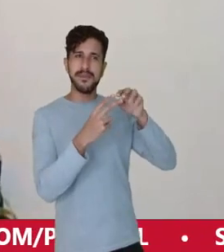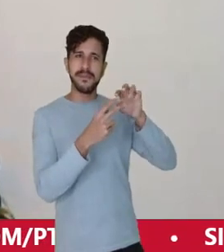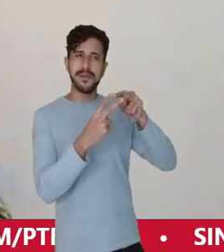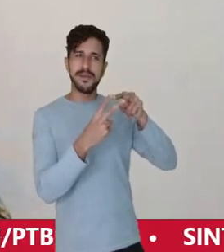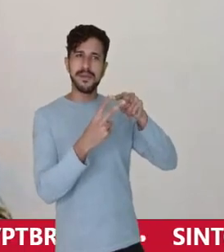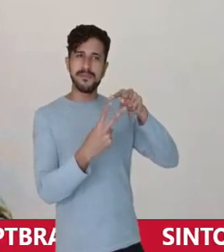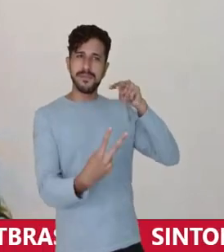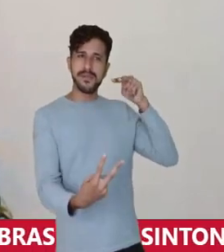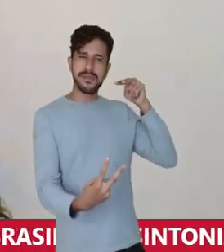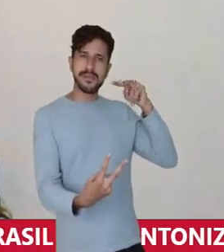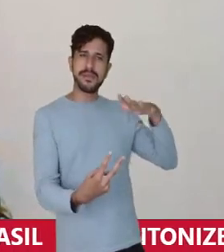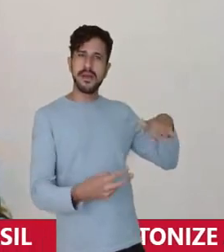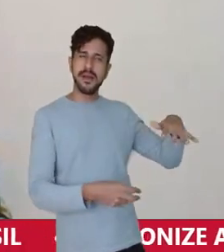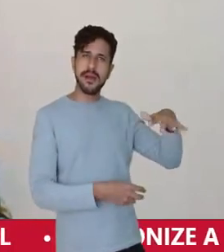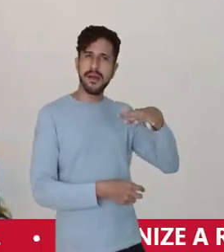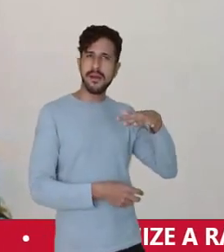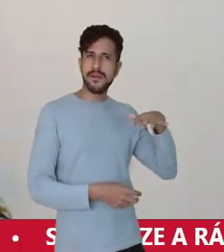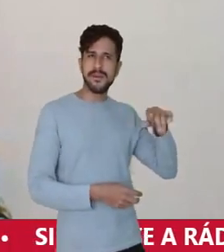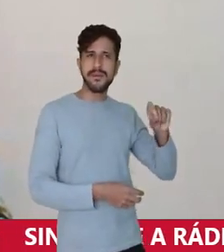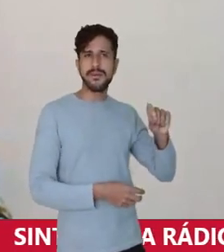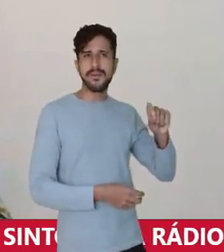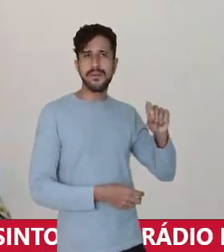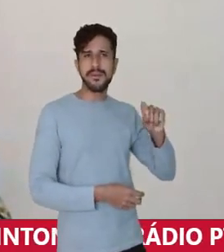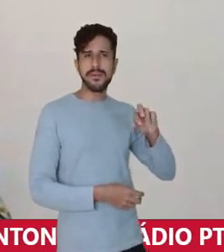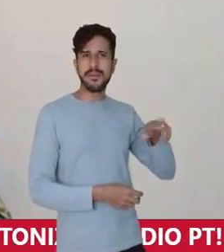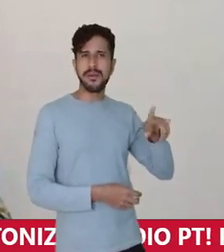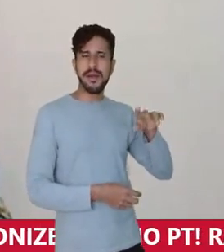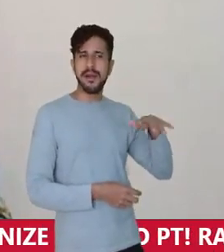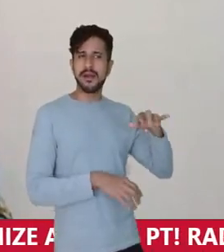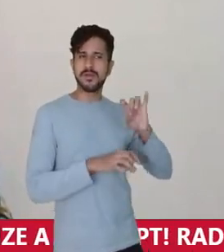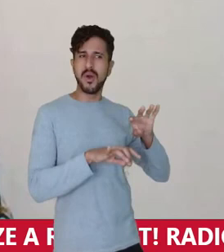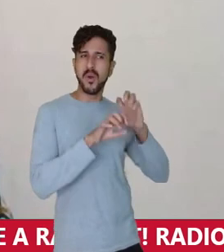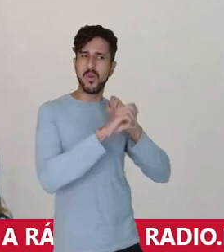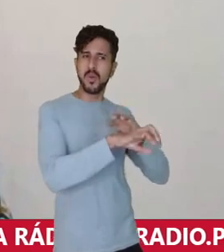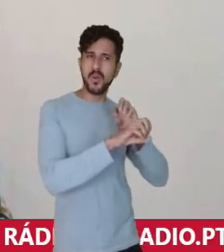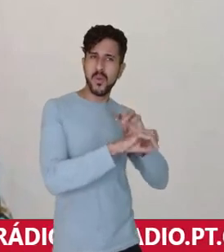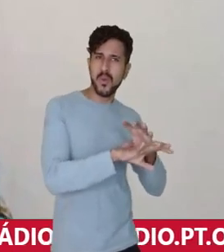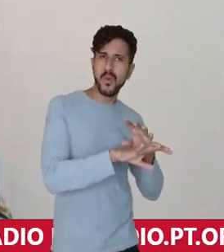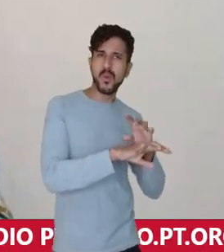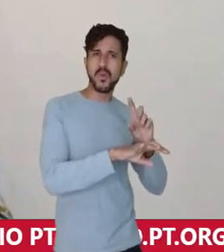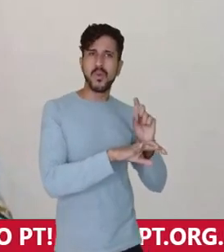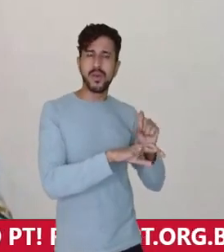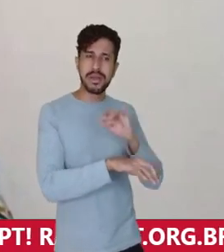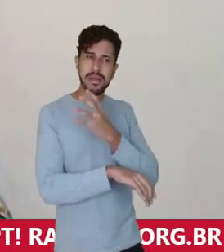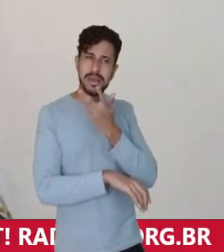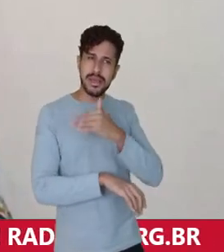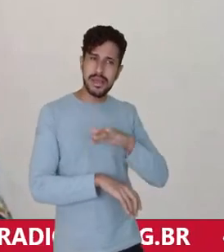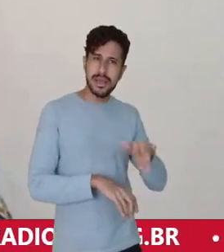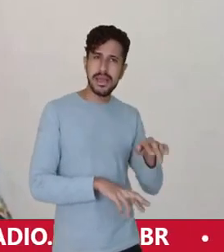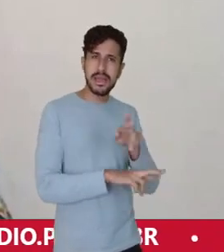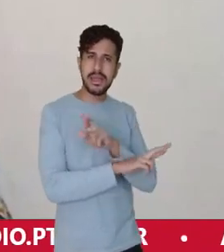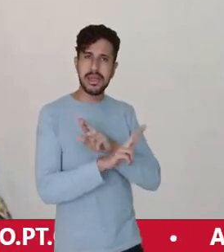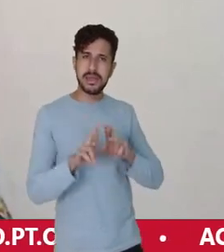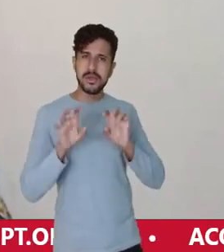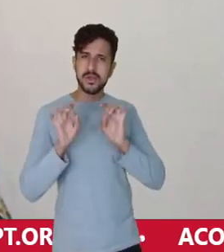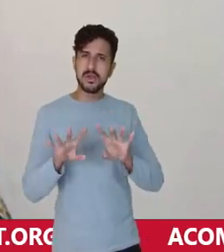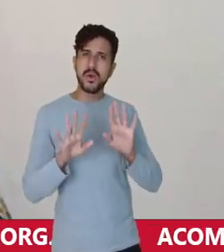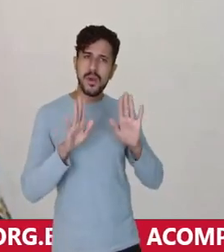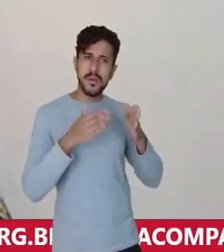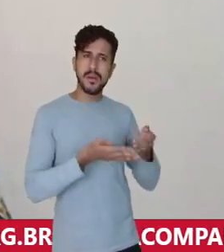daquele campo ainda que não era o campo educativo, que a infância era muito voltada a uma